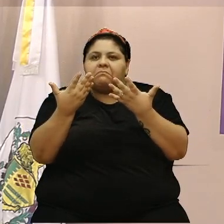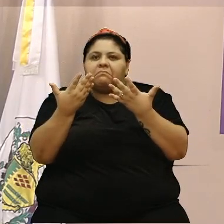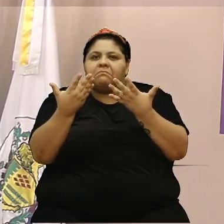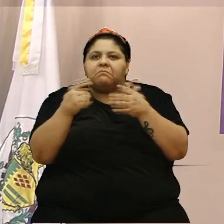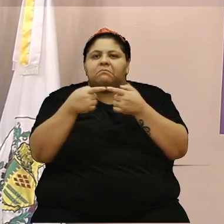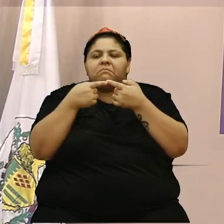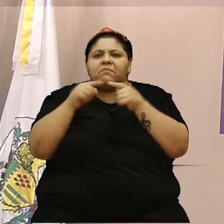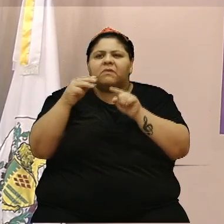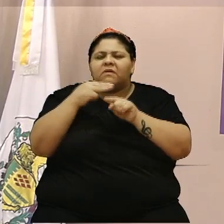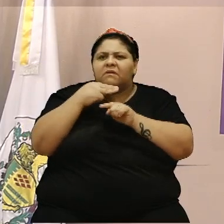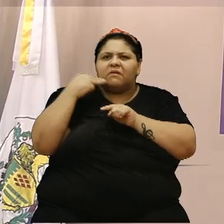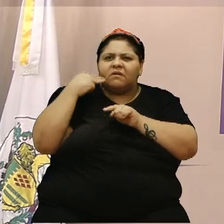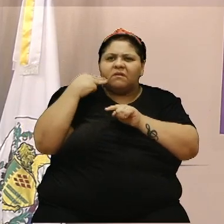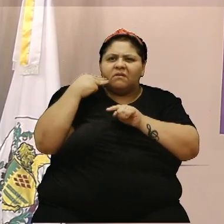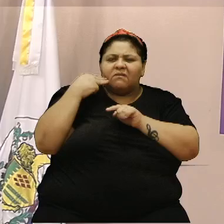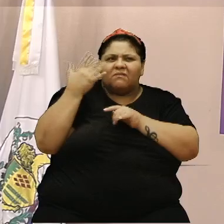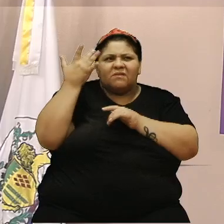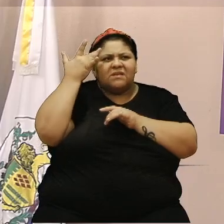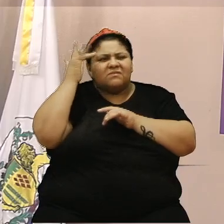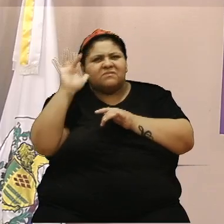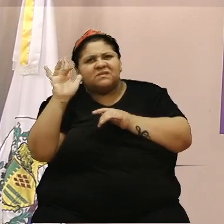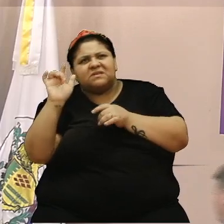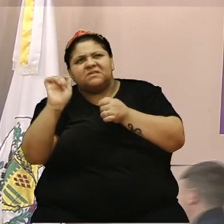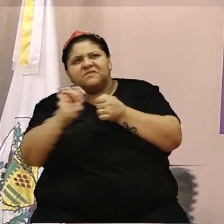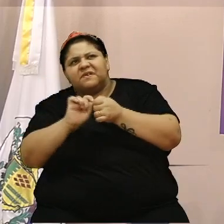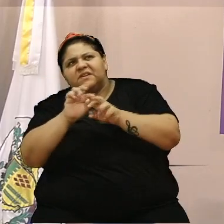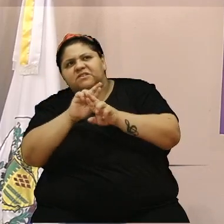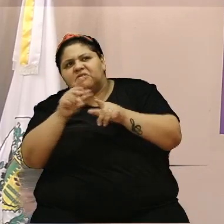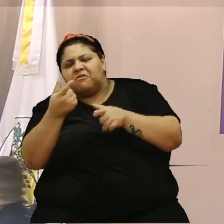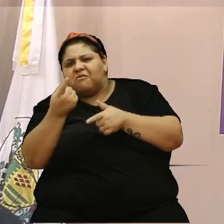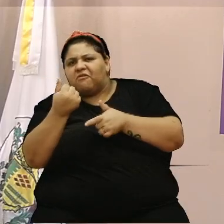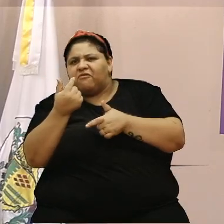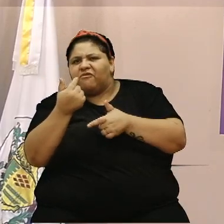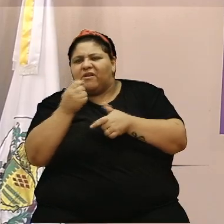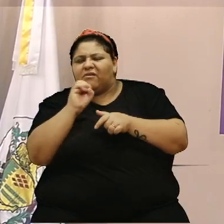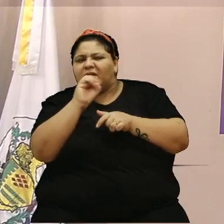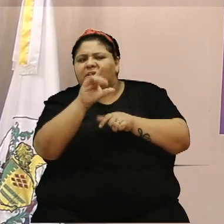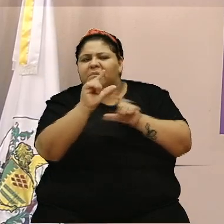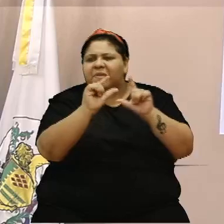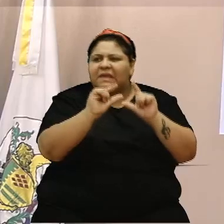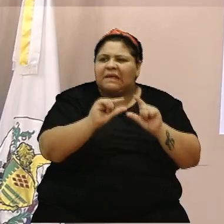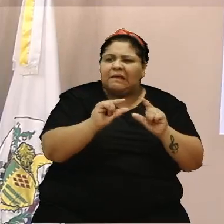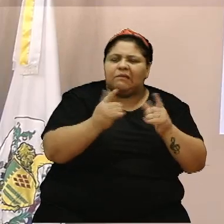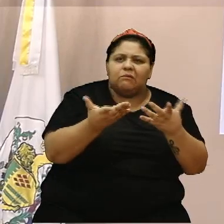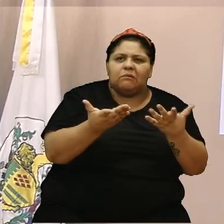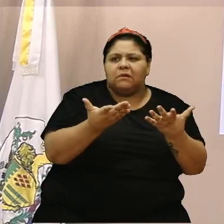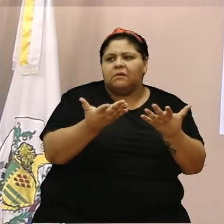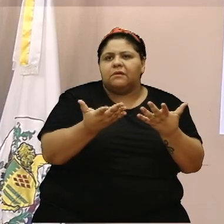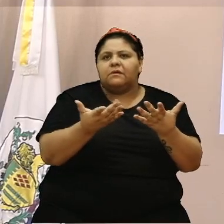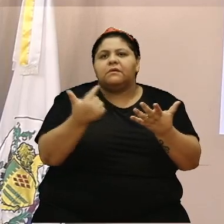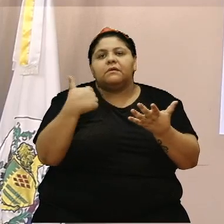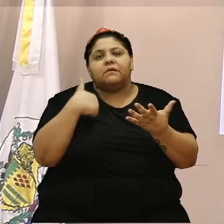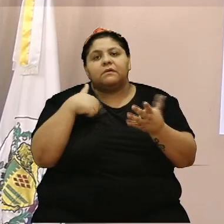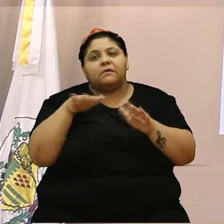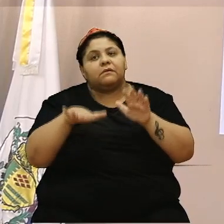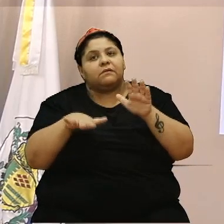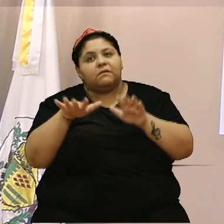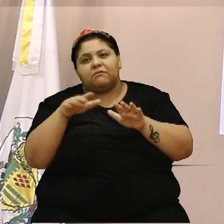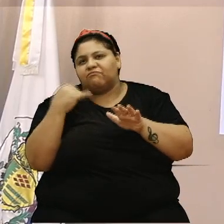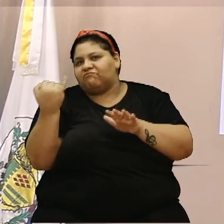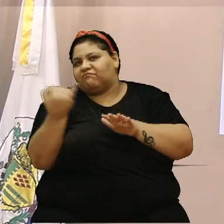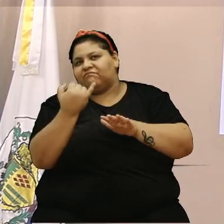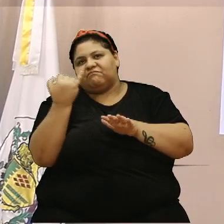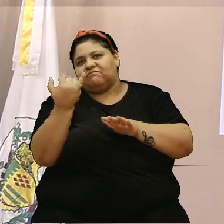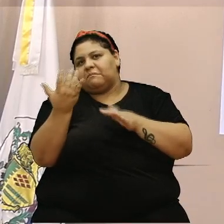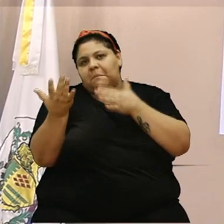mas Marisol, acho que não sei se faz muita diferença, o valor que eu destinaria é muito pequenininho, é muito pouco, isso talvez não seja tão